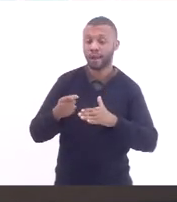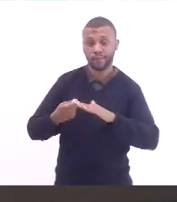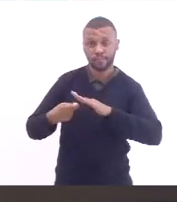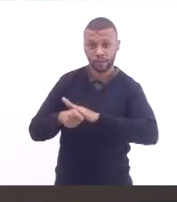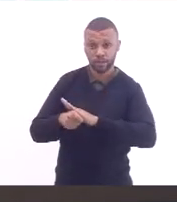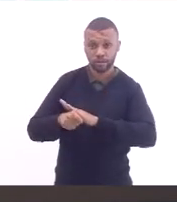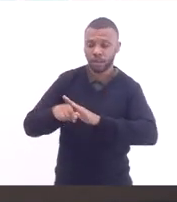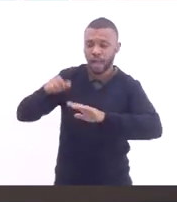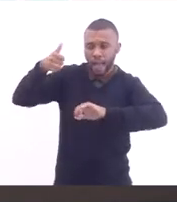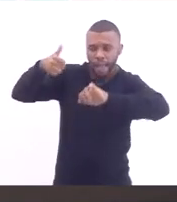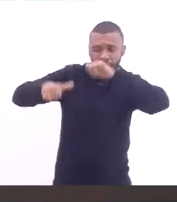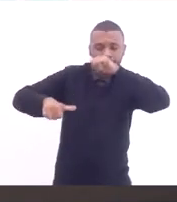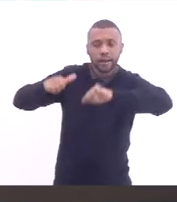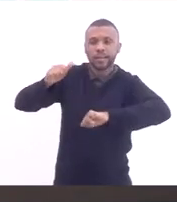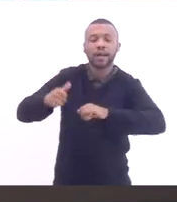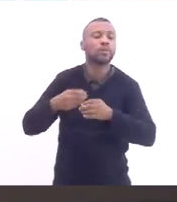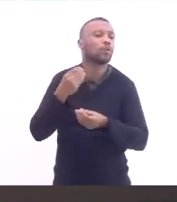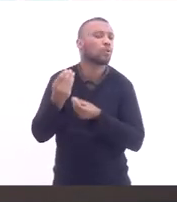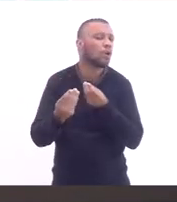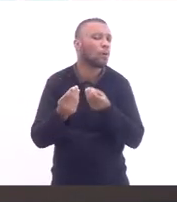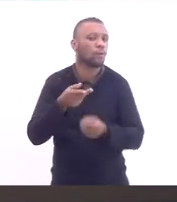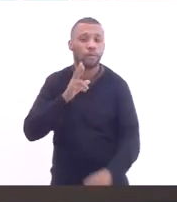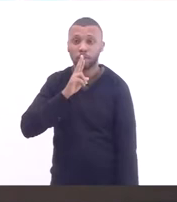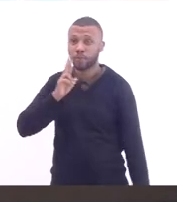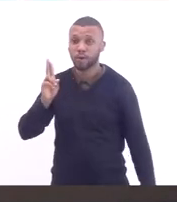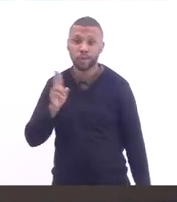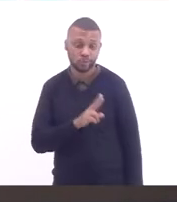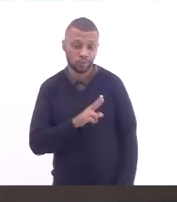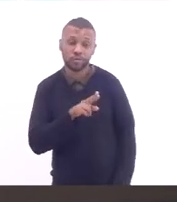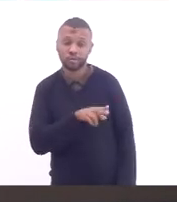dá. Você entendeu?